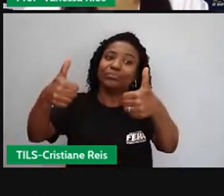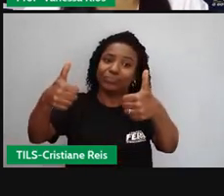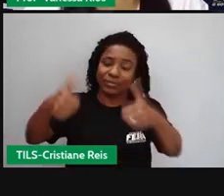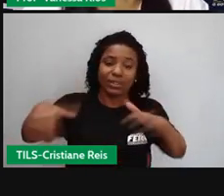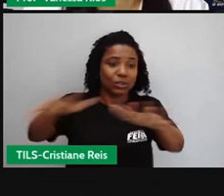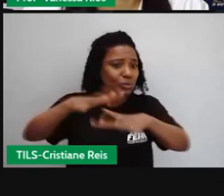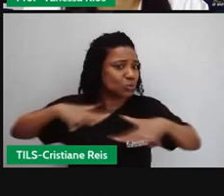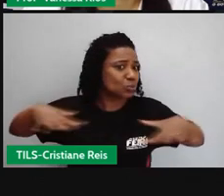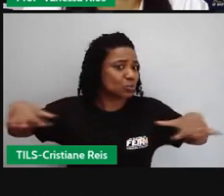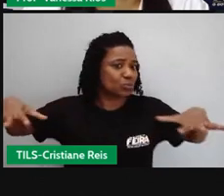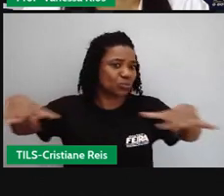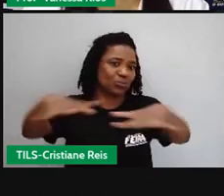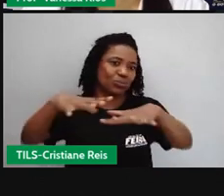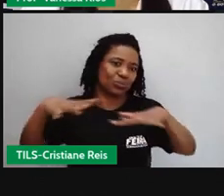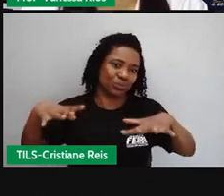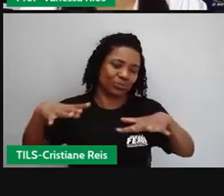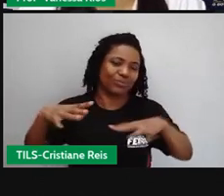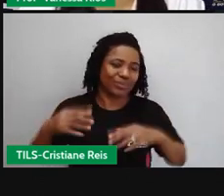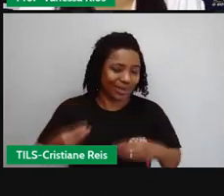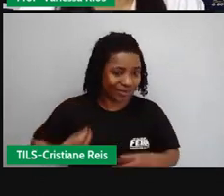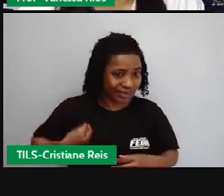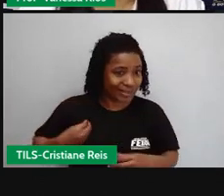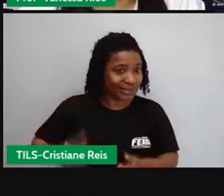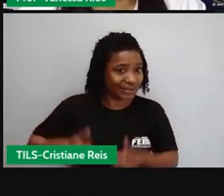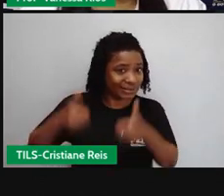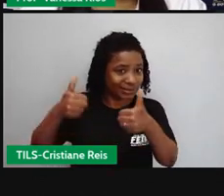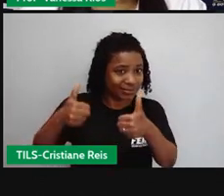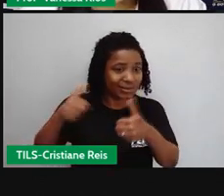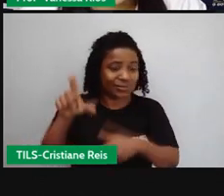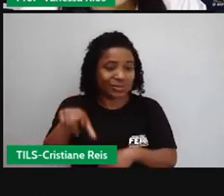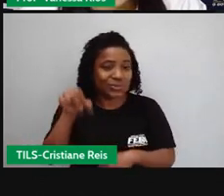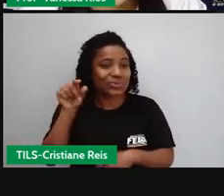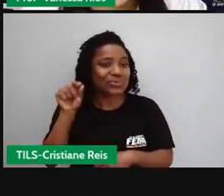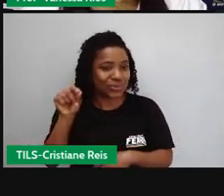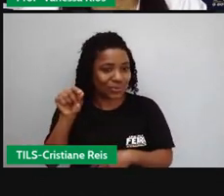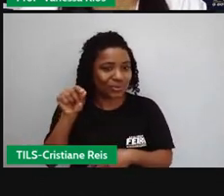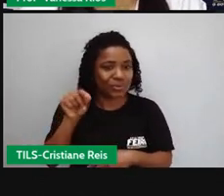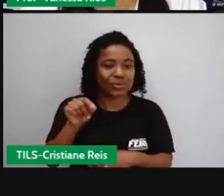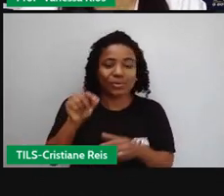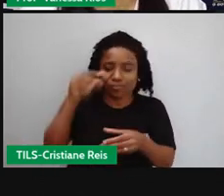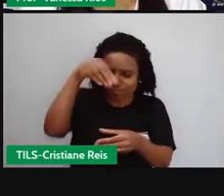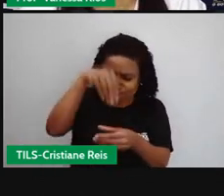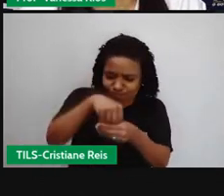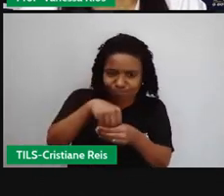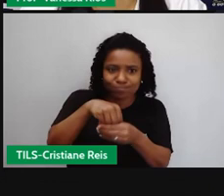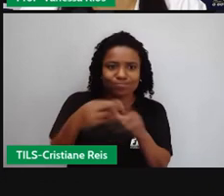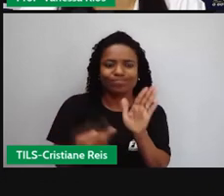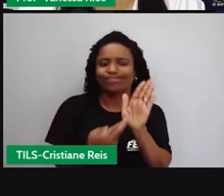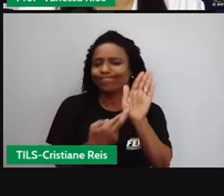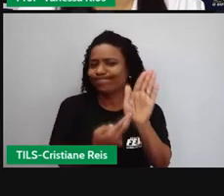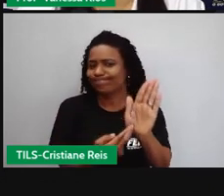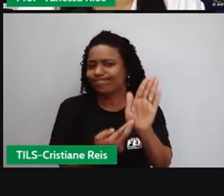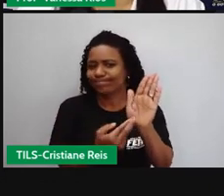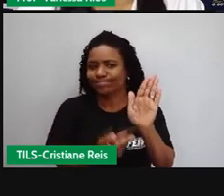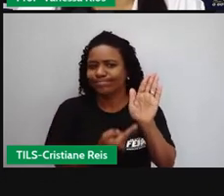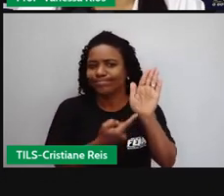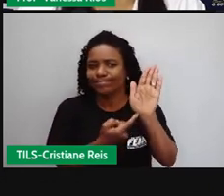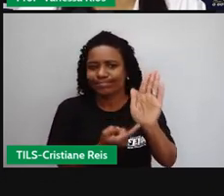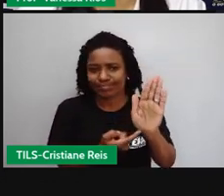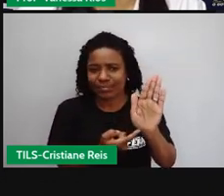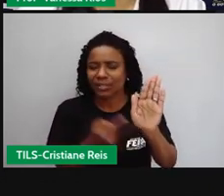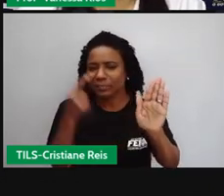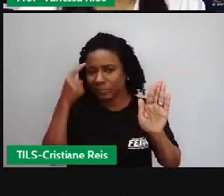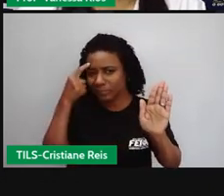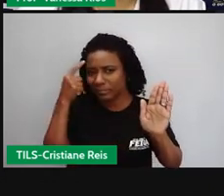que estão ao nosso redor. Então, quando eu escolho aí o candidato em quem eu vou votar, eu preciso pensar em todas essas